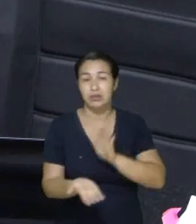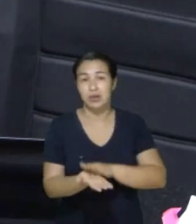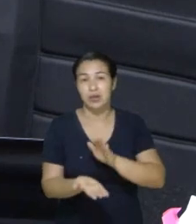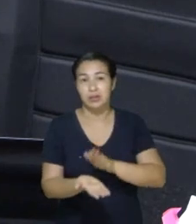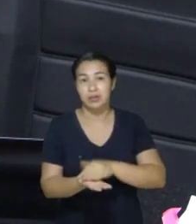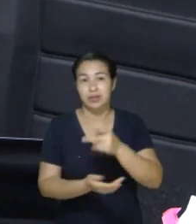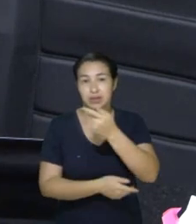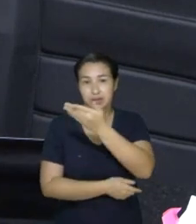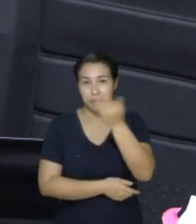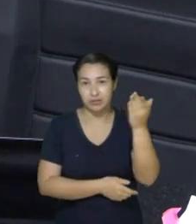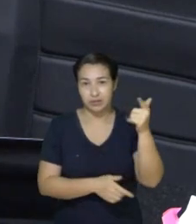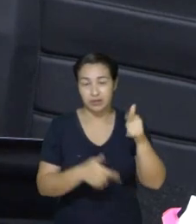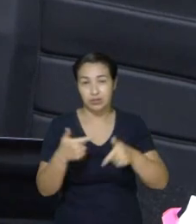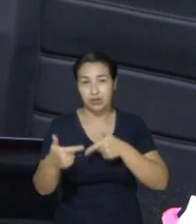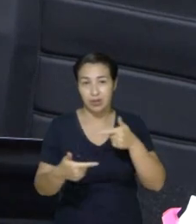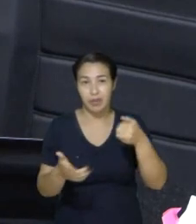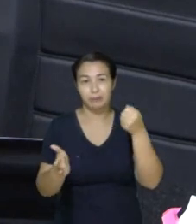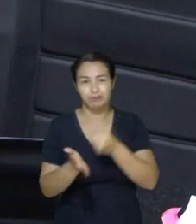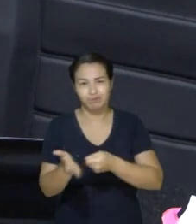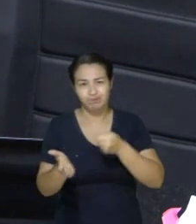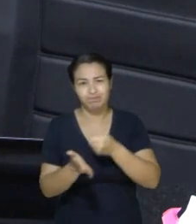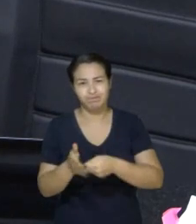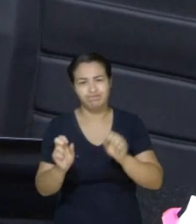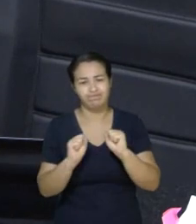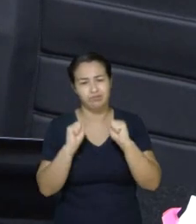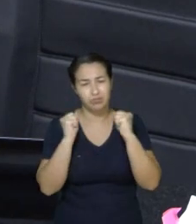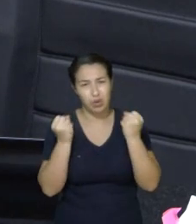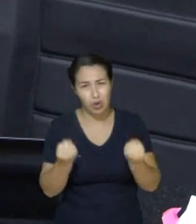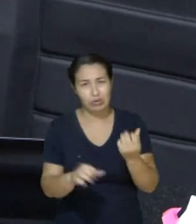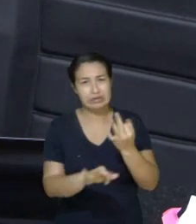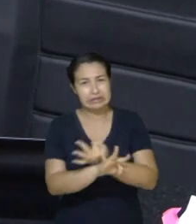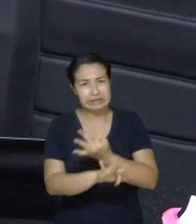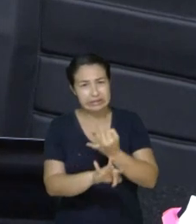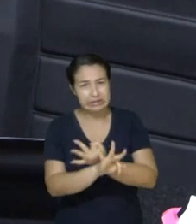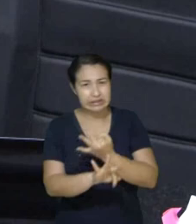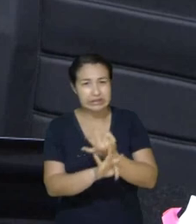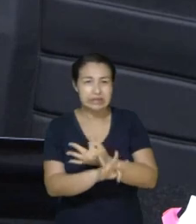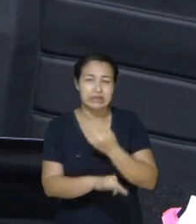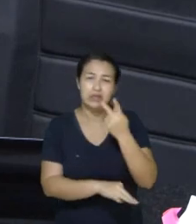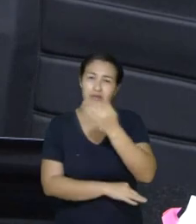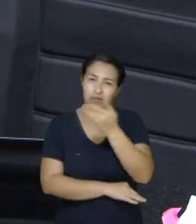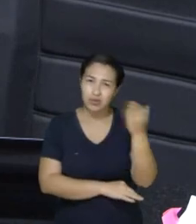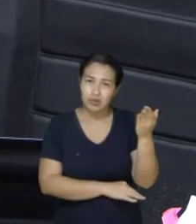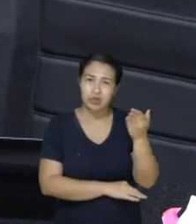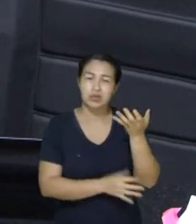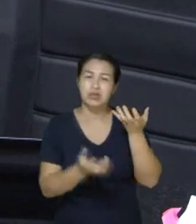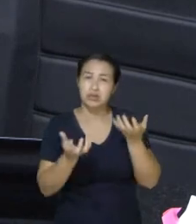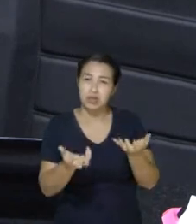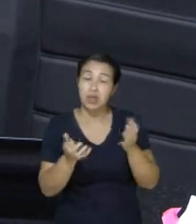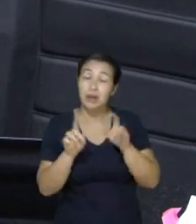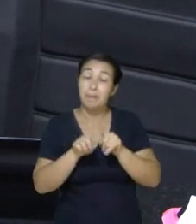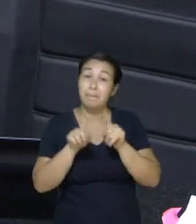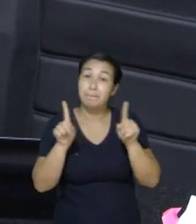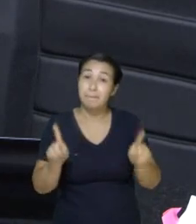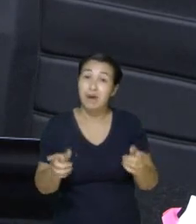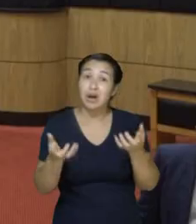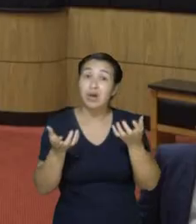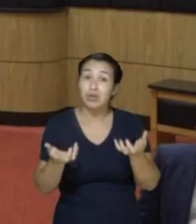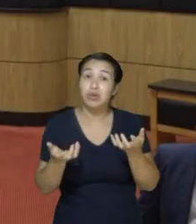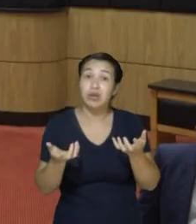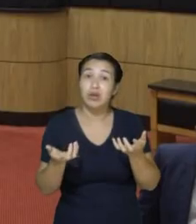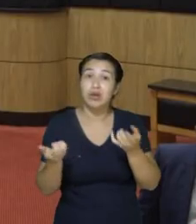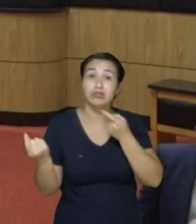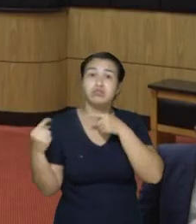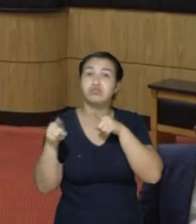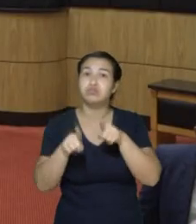pela insistência e persistência, né, por aquilo que vocês buscam, mas eu quero fazer uma severa crítica aqui, a